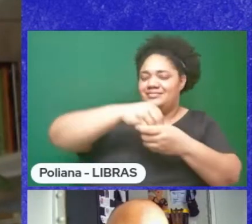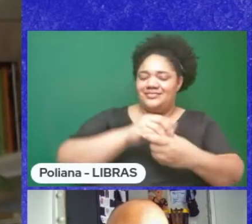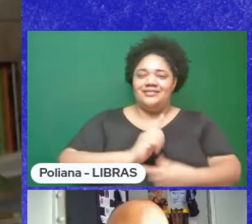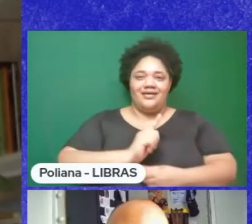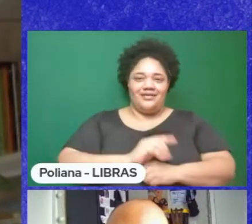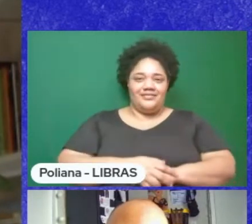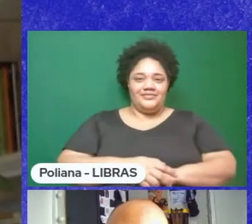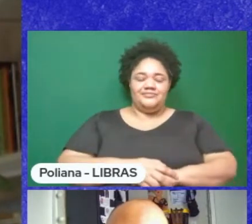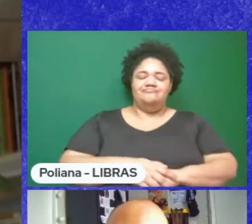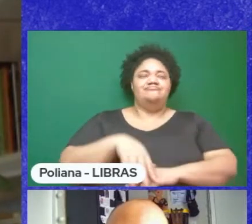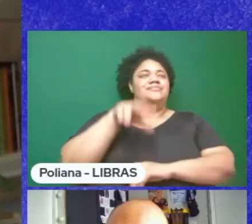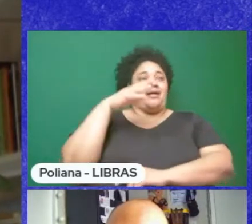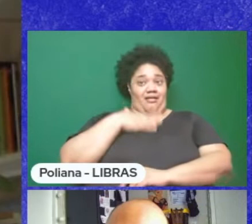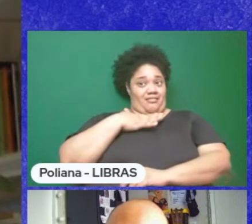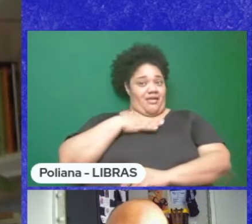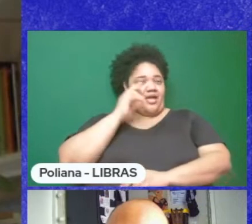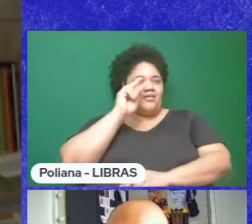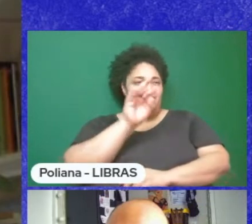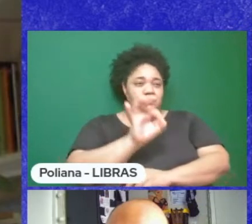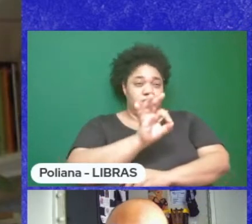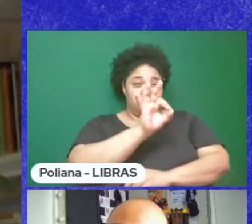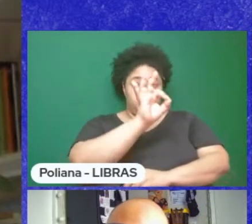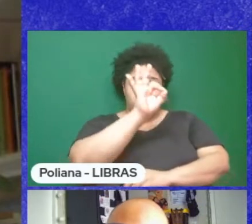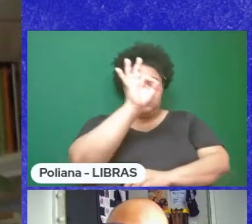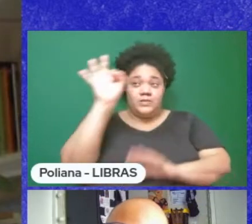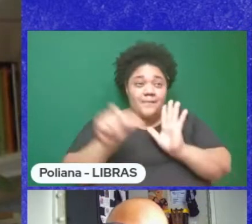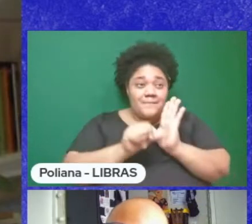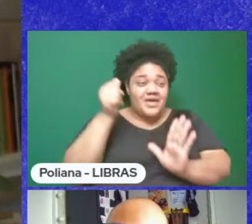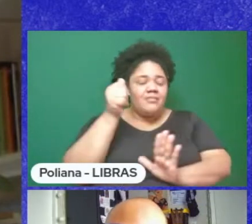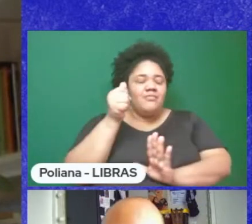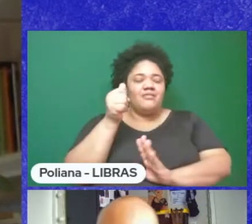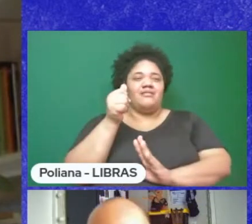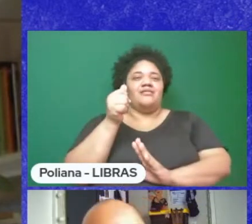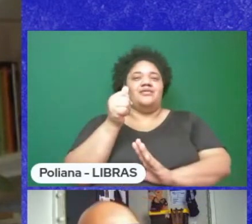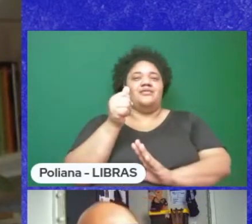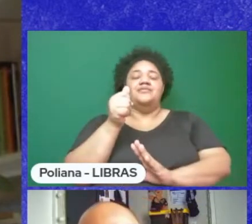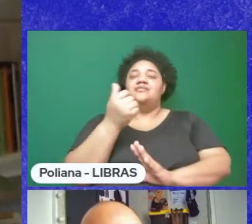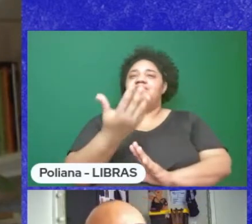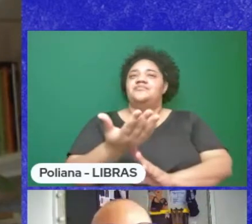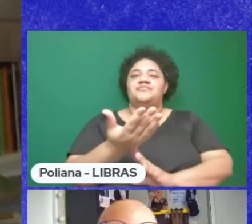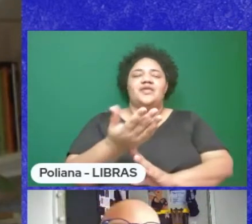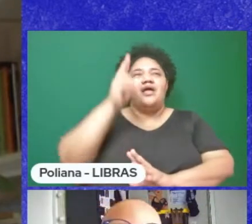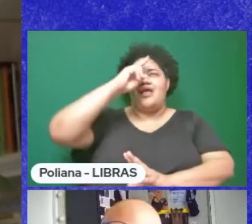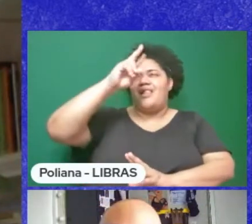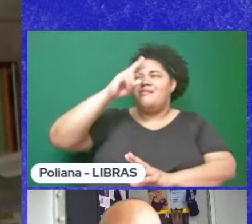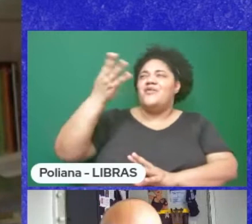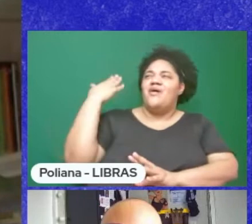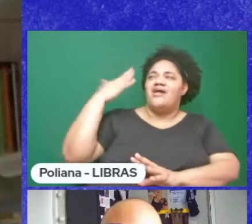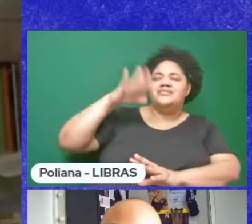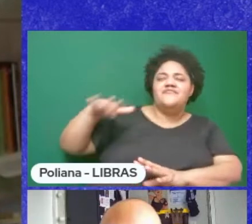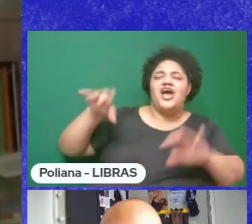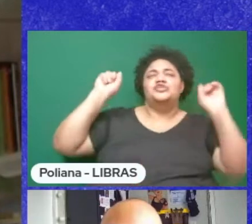logo que eu terminei de assistir pela primeira vez, eu lembro, logo vem minha infância, vem Xuxa, vem tudo isso que você fala. E quando